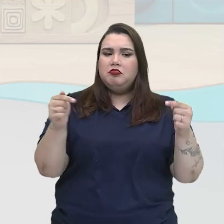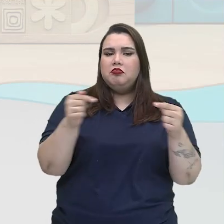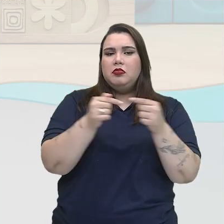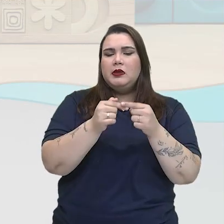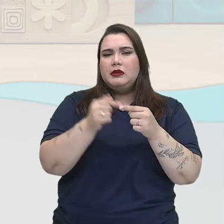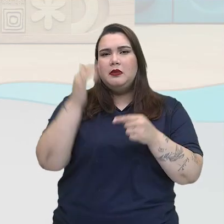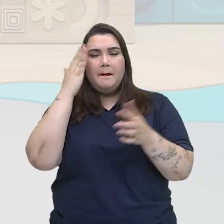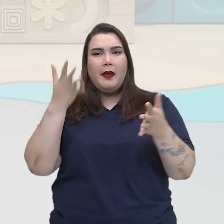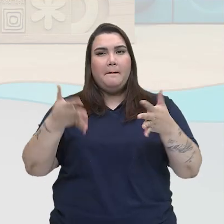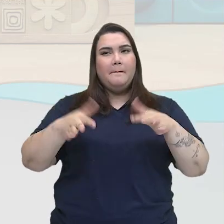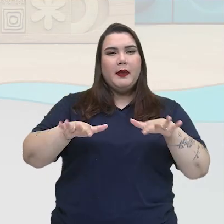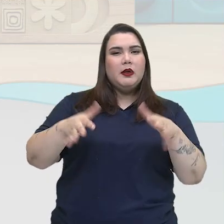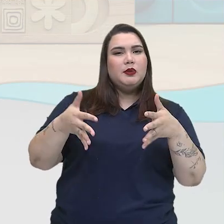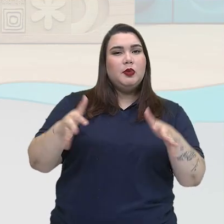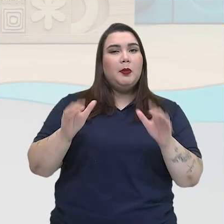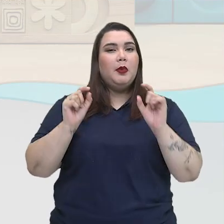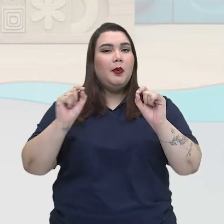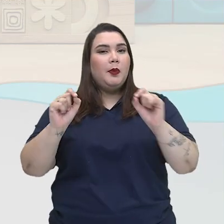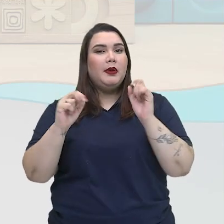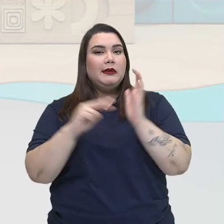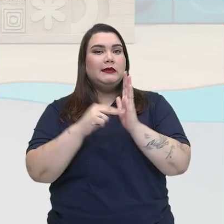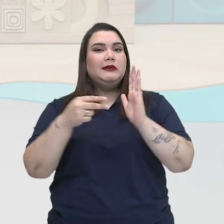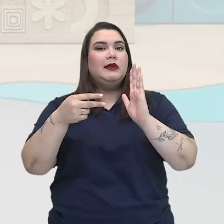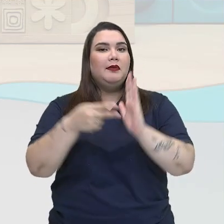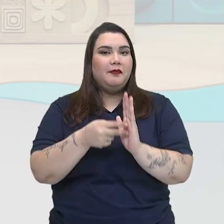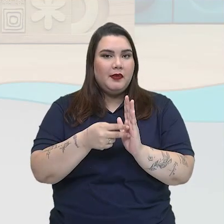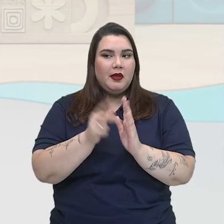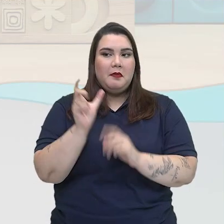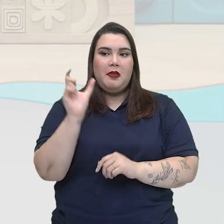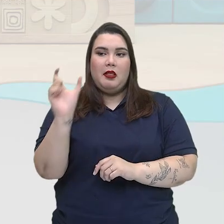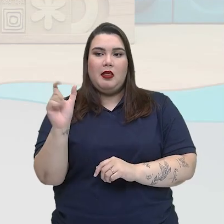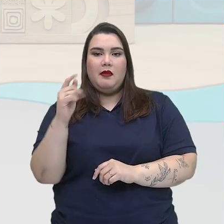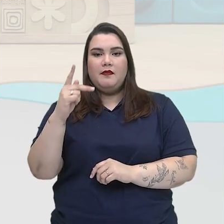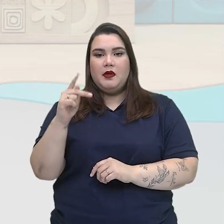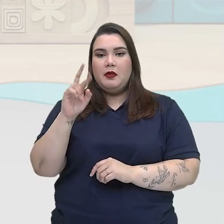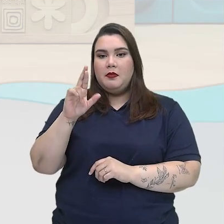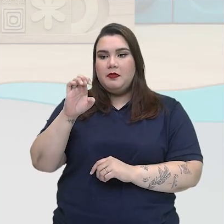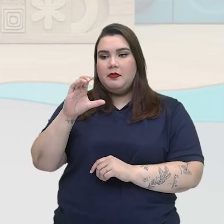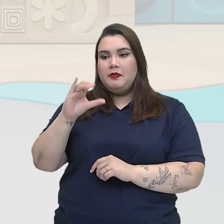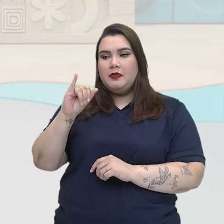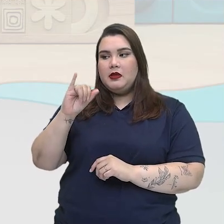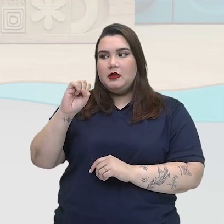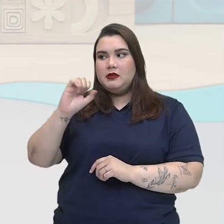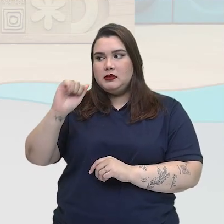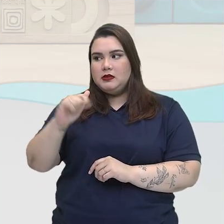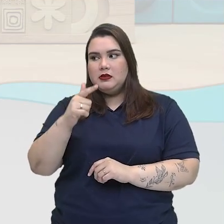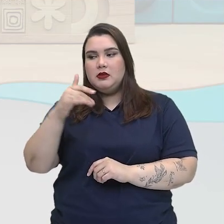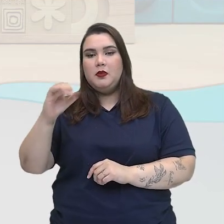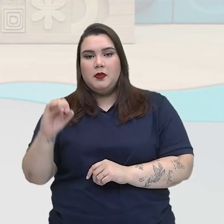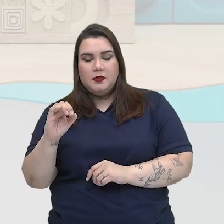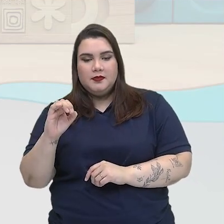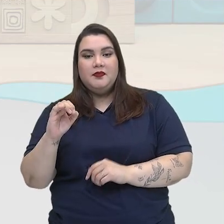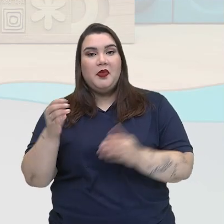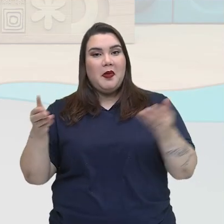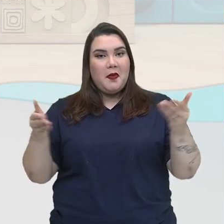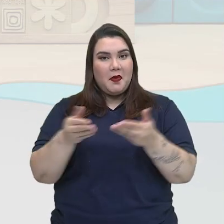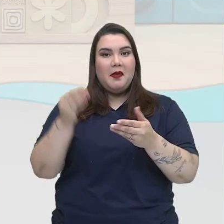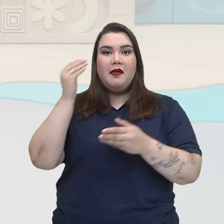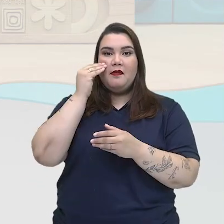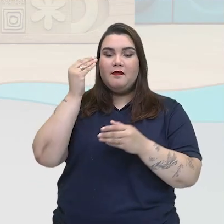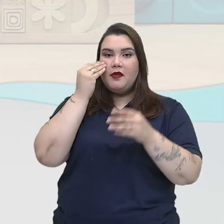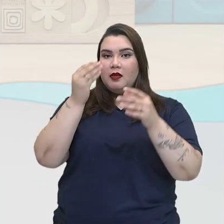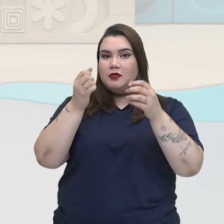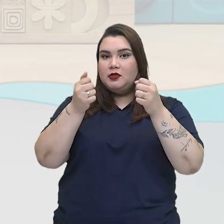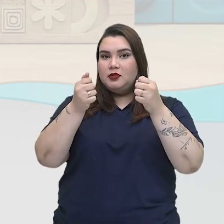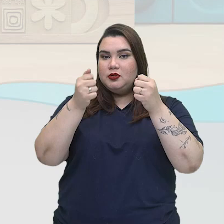saber mais ou menos o que significa essa questão da precisão, certo? Então, vamos lá ver a definição